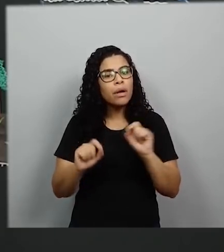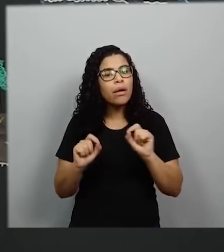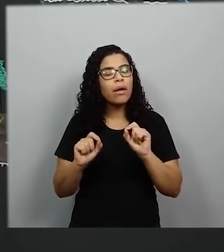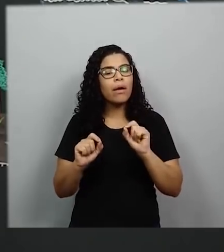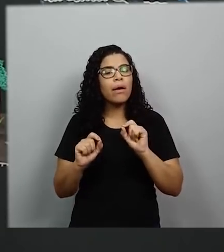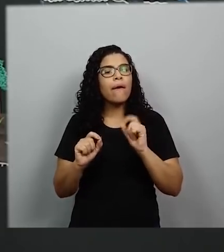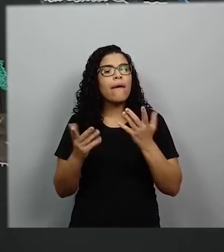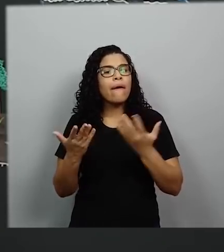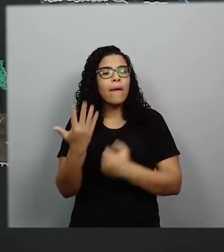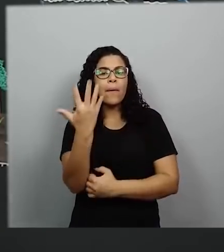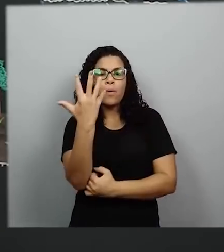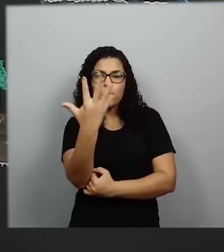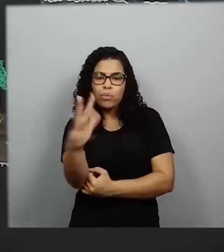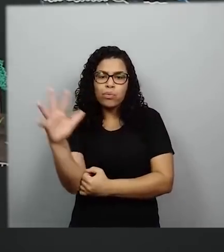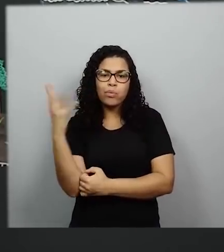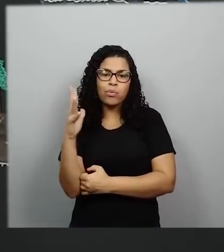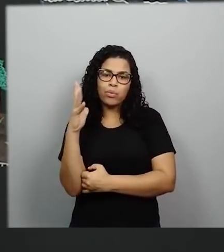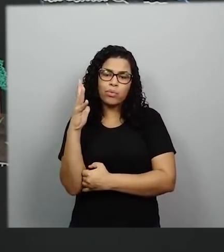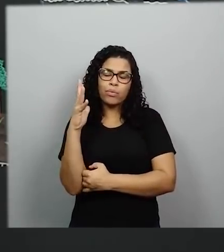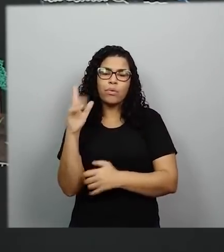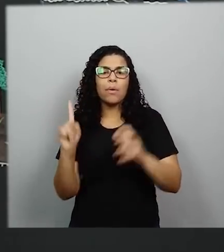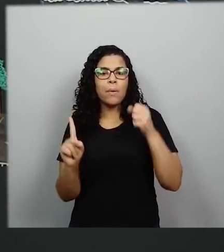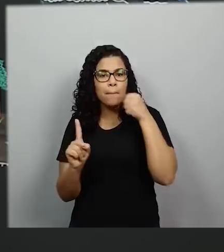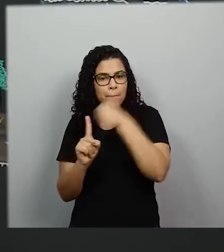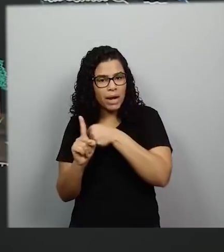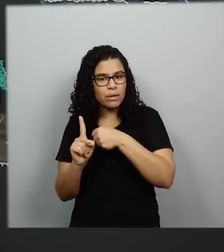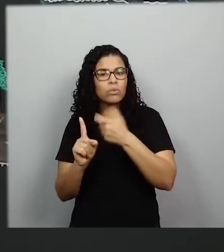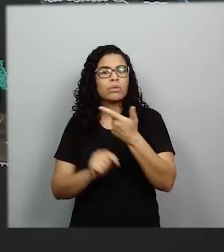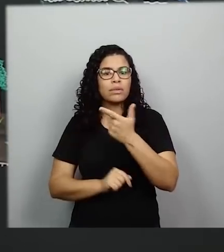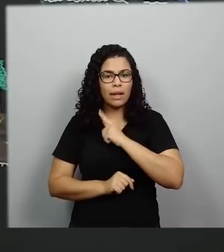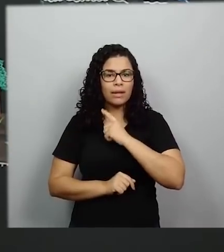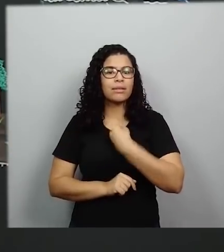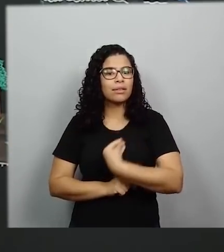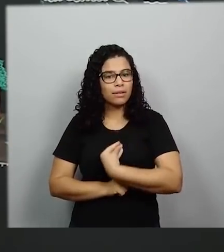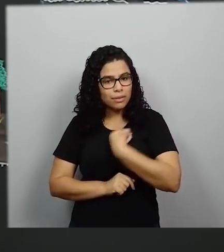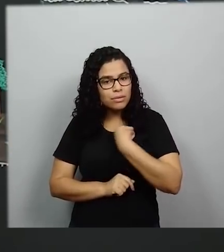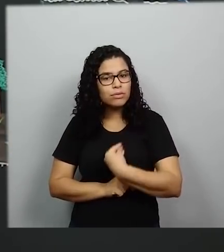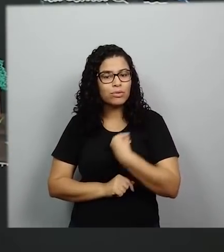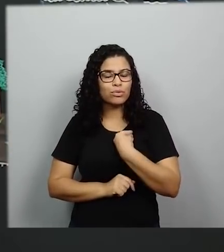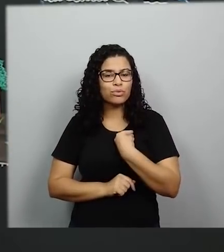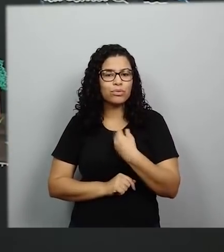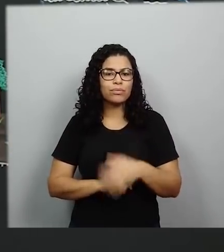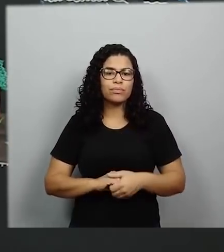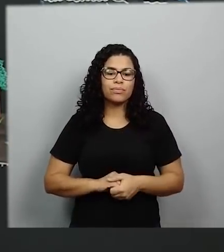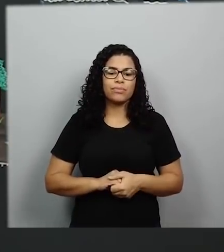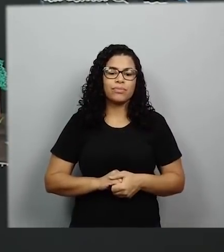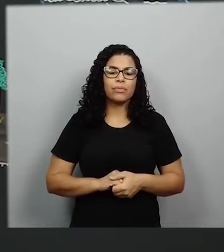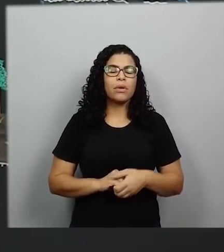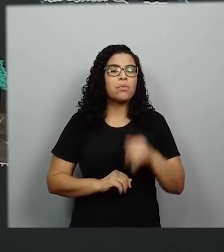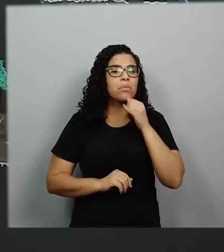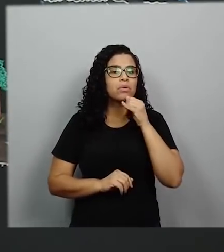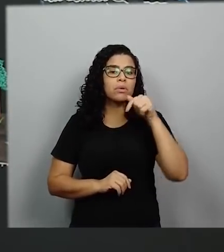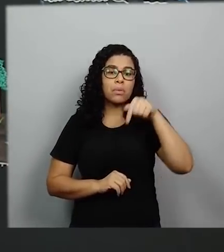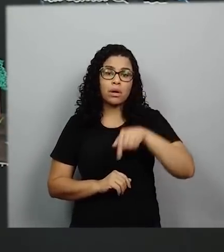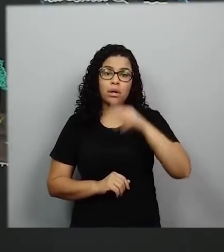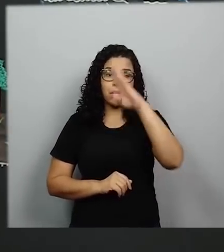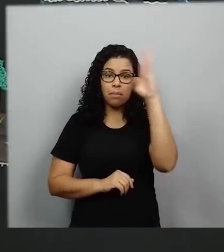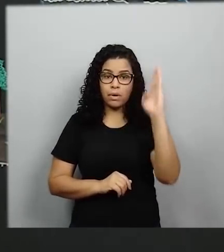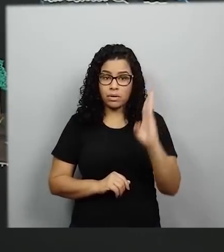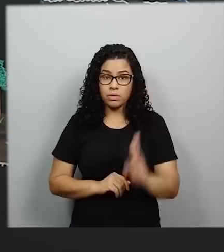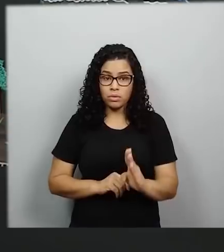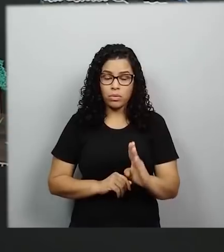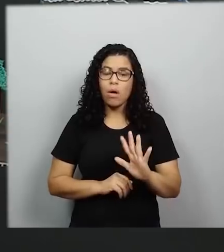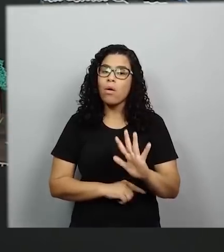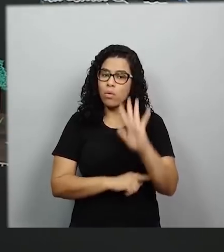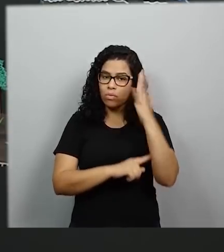vida humana, no meio ambiente, e isso é muito claro. Mas que fenômenos naturais são esses? O Brasil passa por muitos